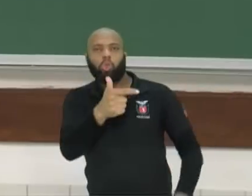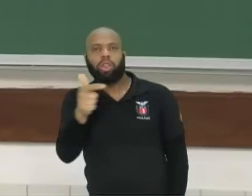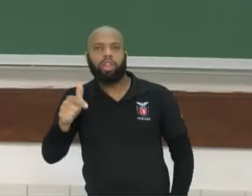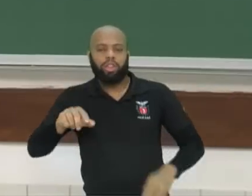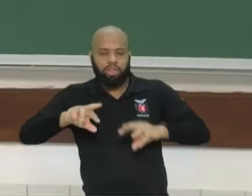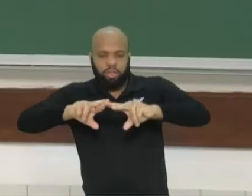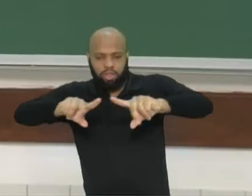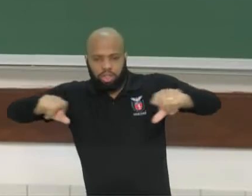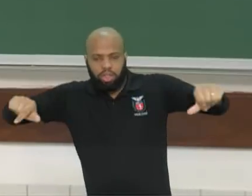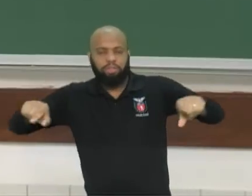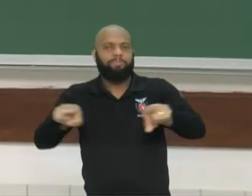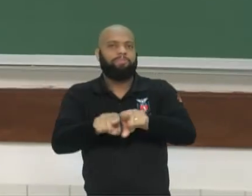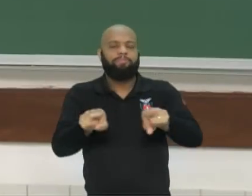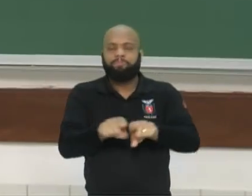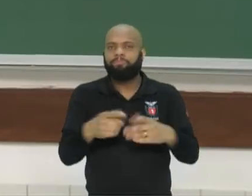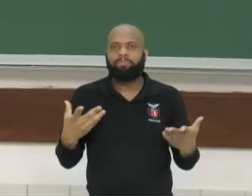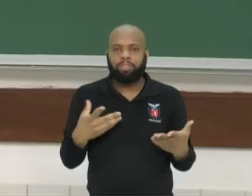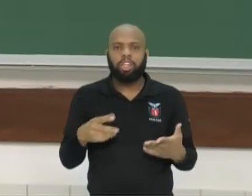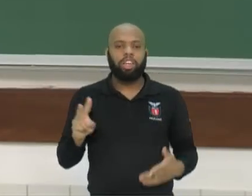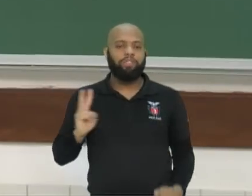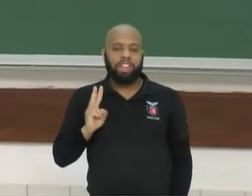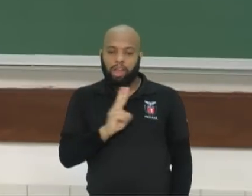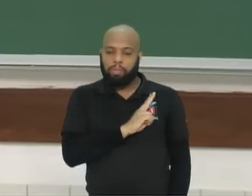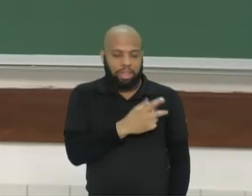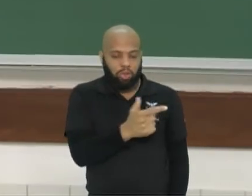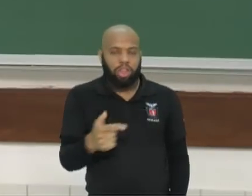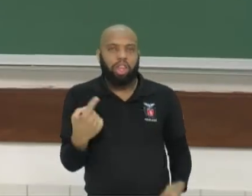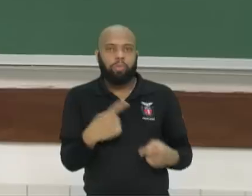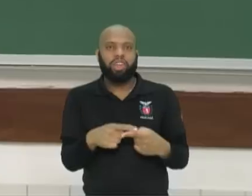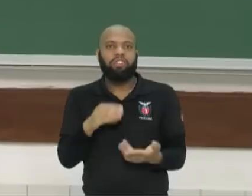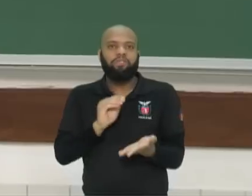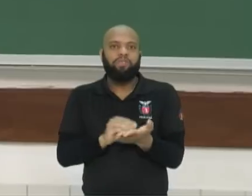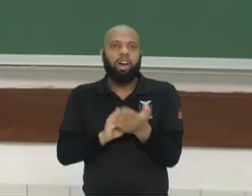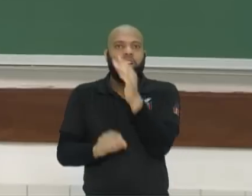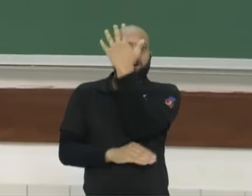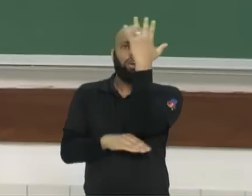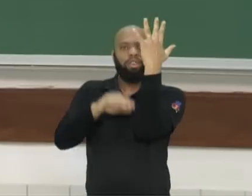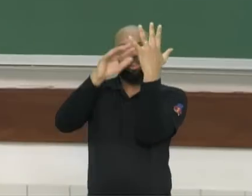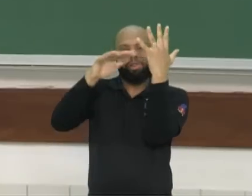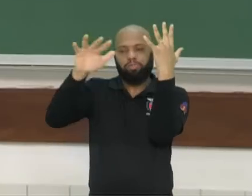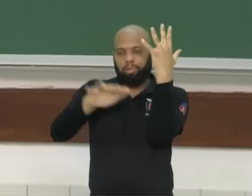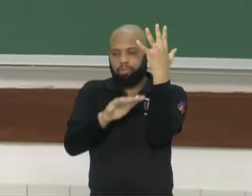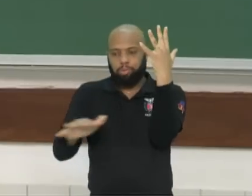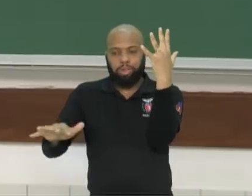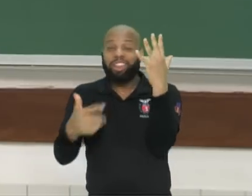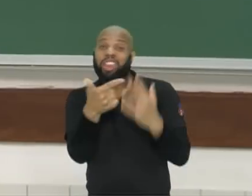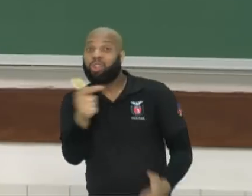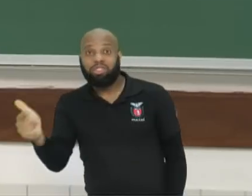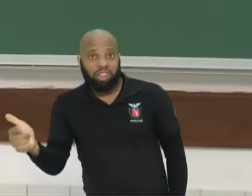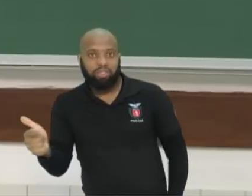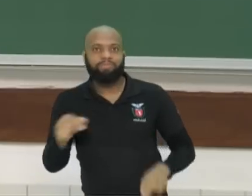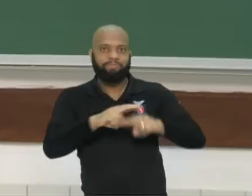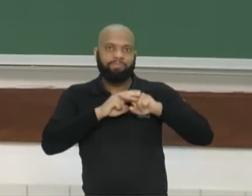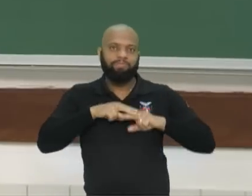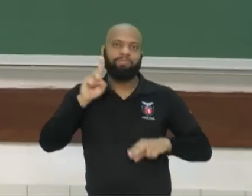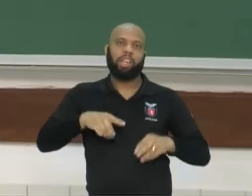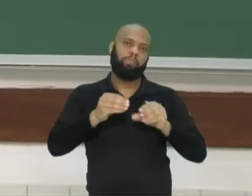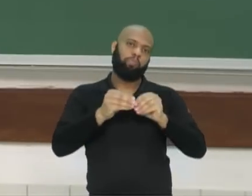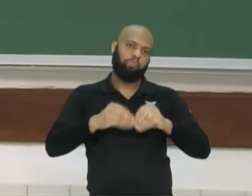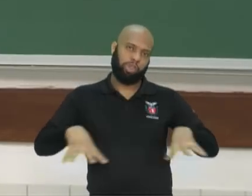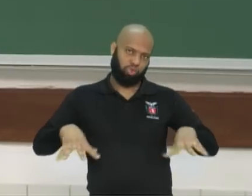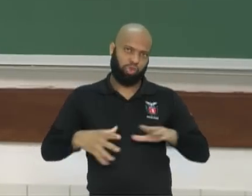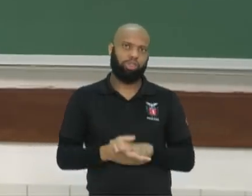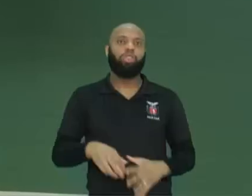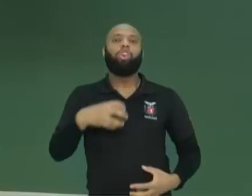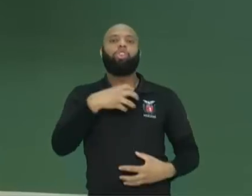se manter ali em condições adequadas, né? Então, tudo isso é prejudicial e, infelizmente, a